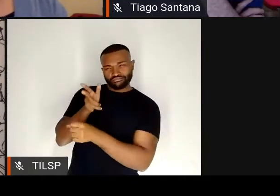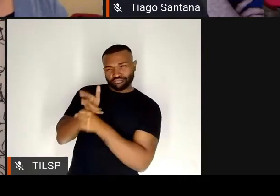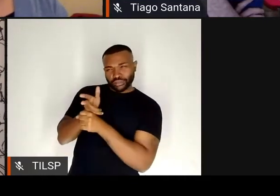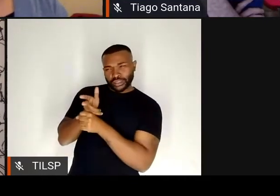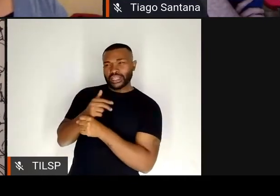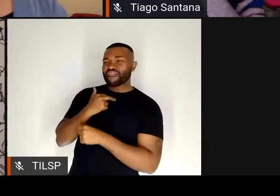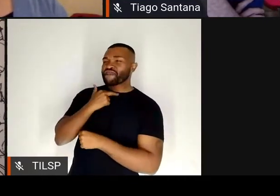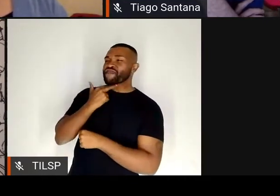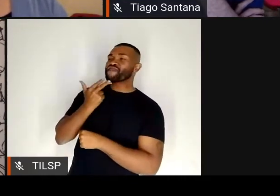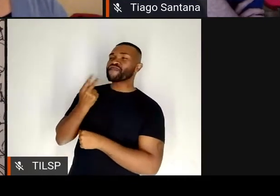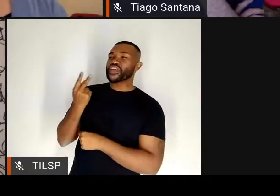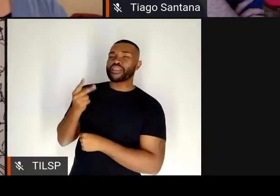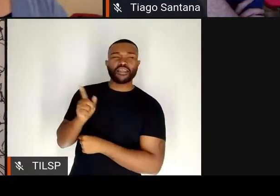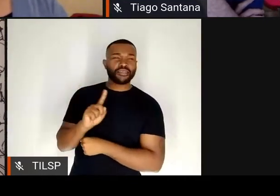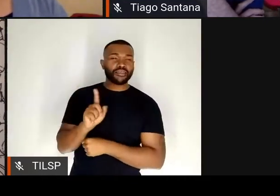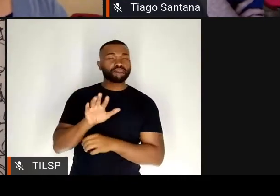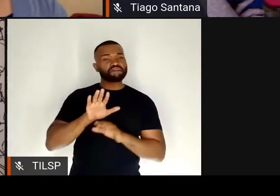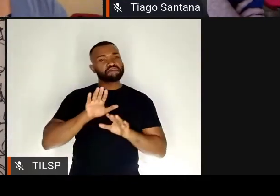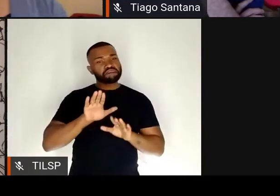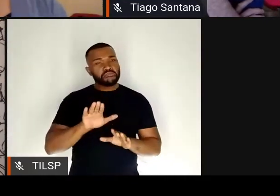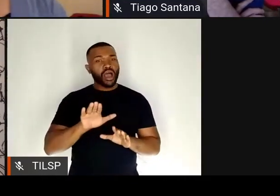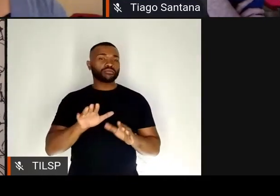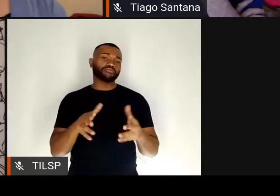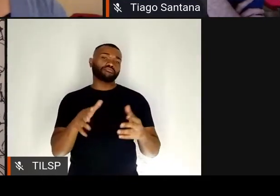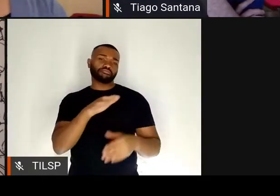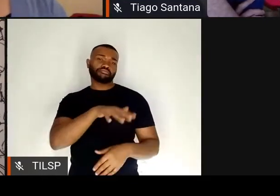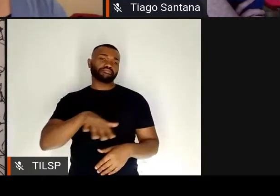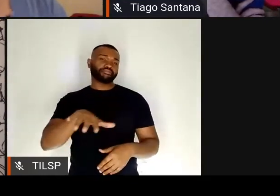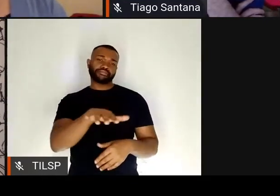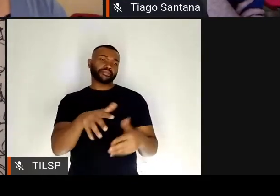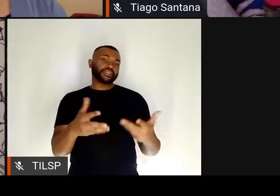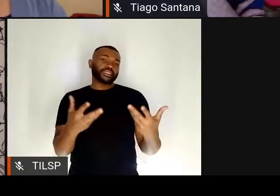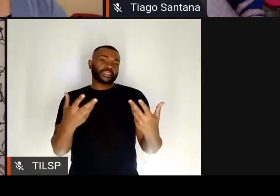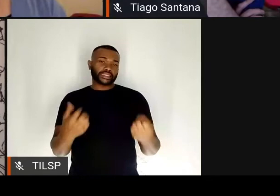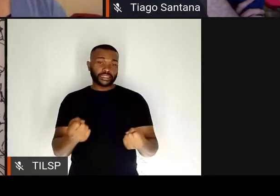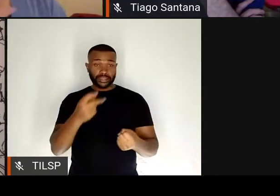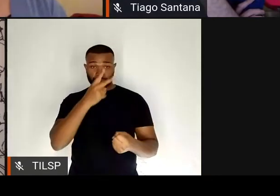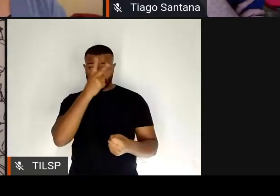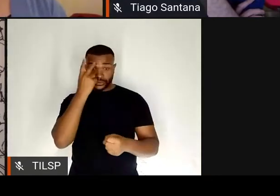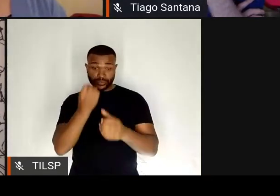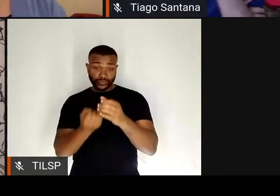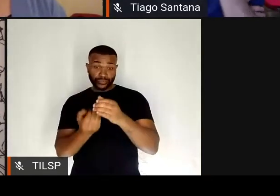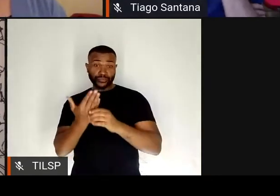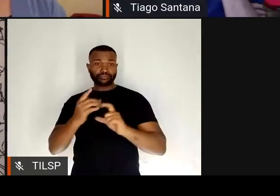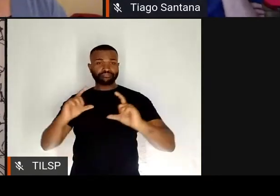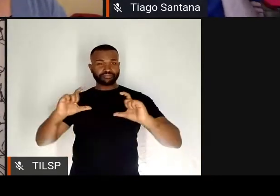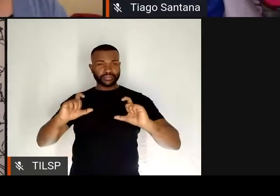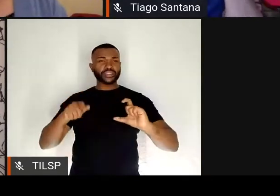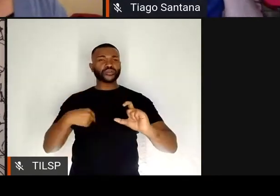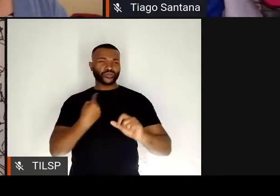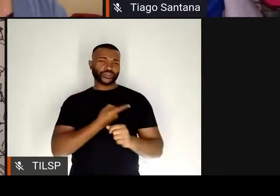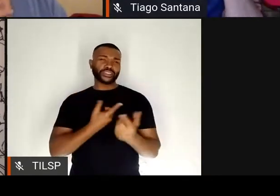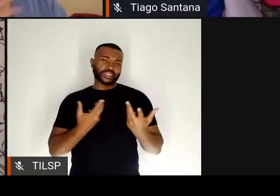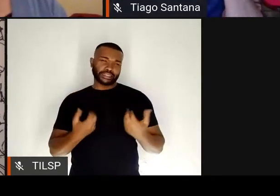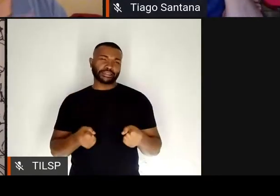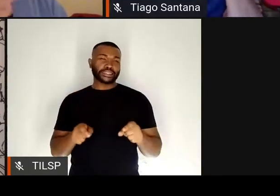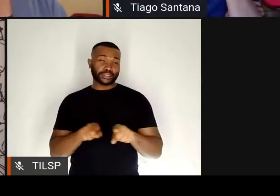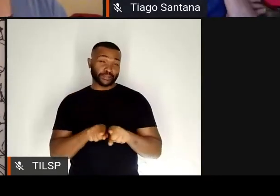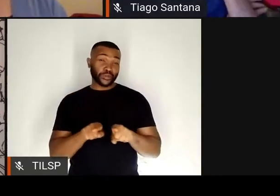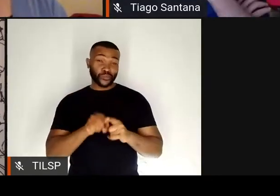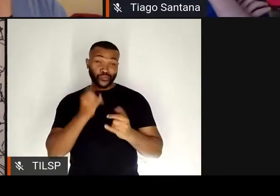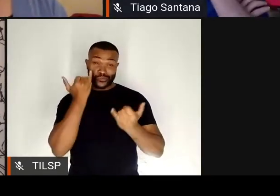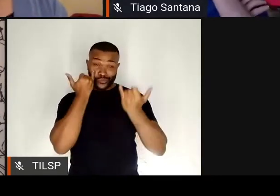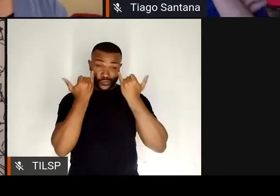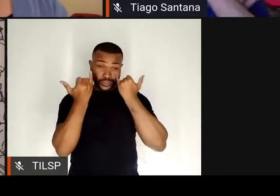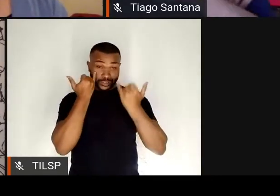Capa, mas de todo jeito ela é aceita, né, pelos fundadores da Magnum, então a gente aceita ela como dado, e se não era,